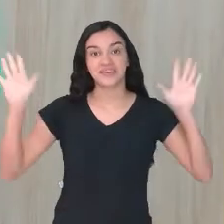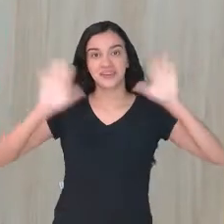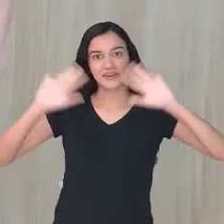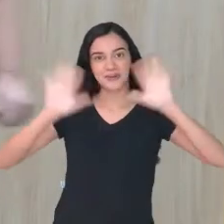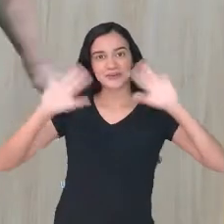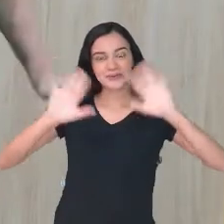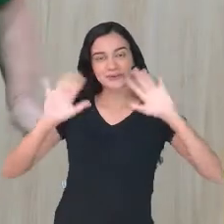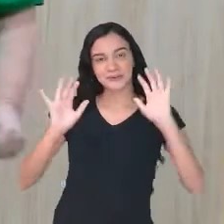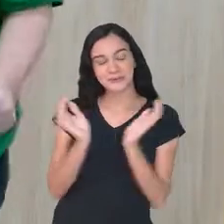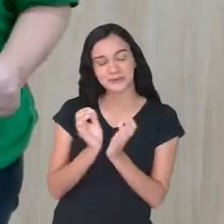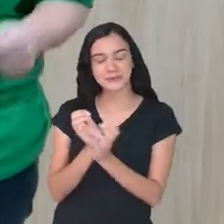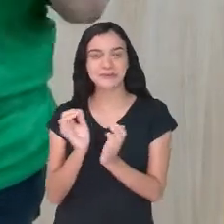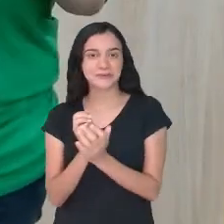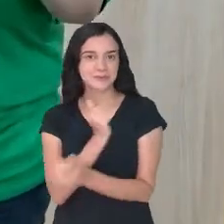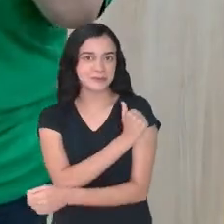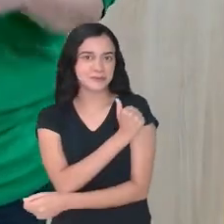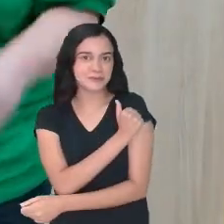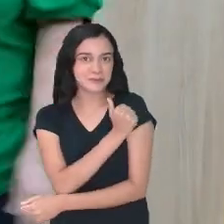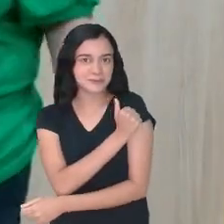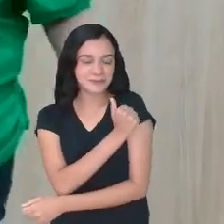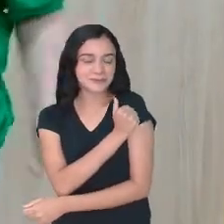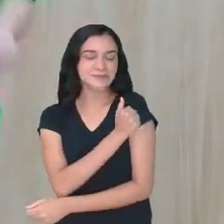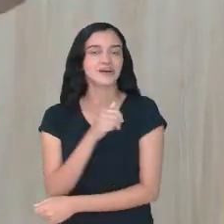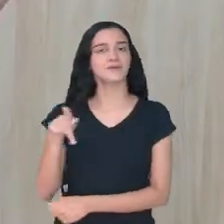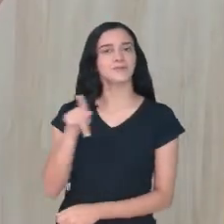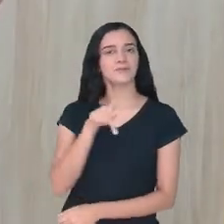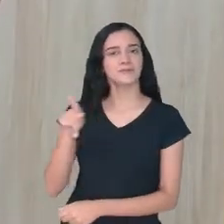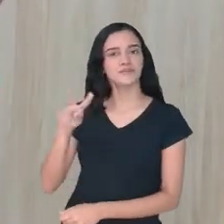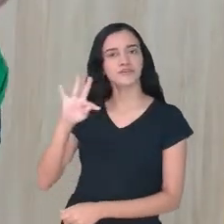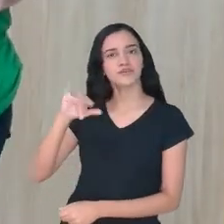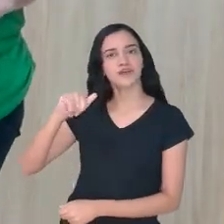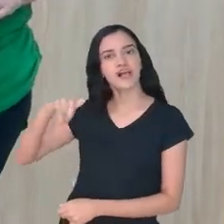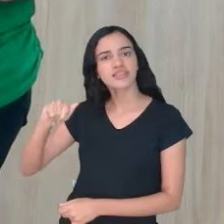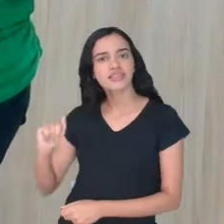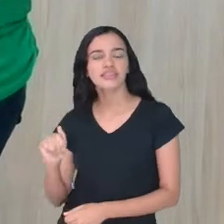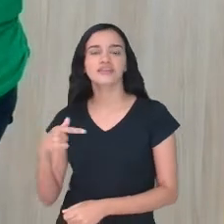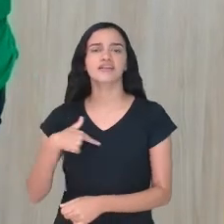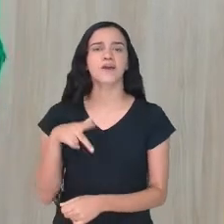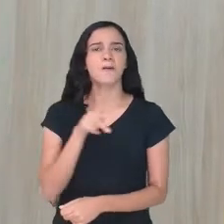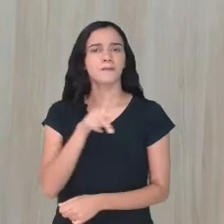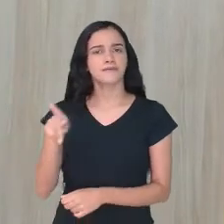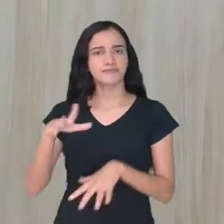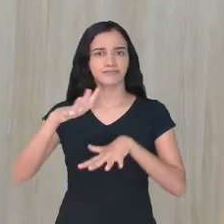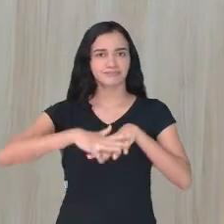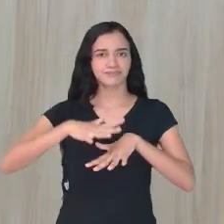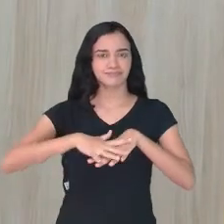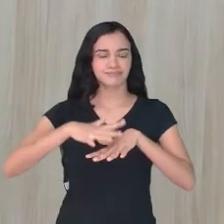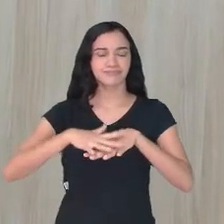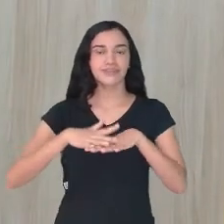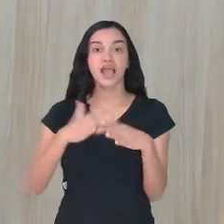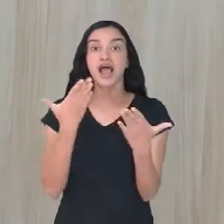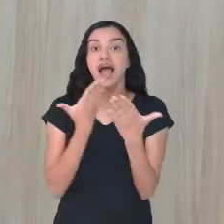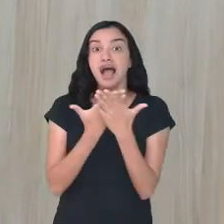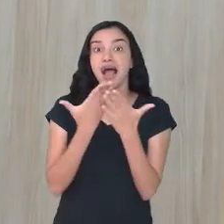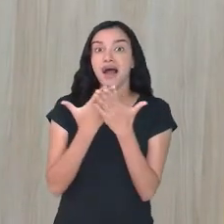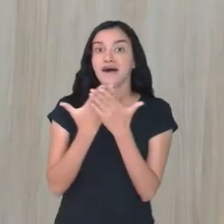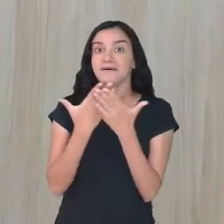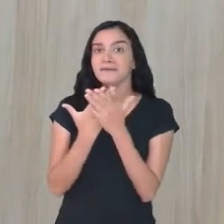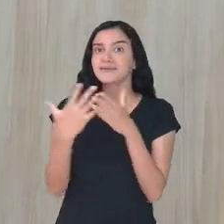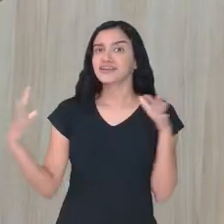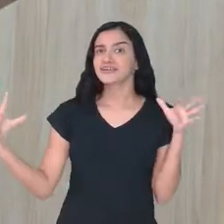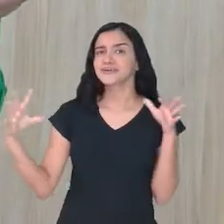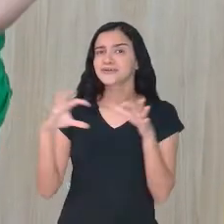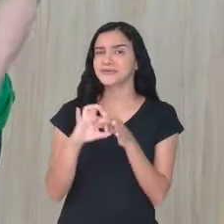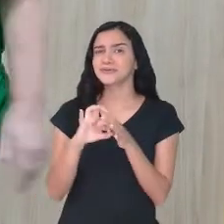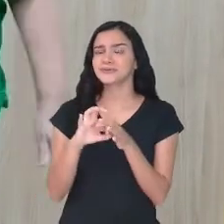Oi, turma. Sou Tânia Paredes, professora de matemática, e hoje vamos ter uma aula conjunta. Eu aqui